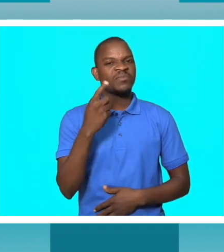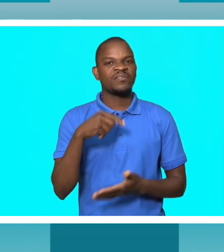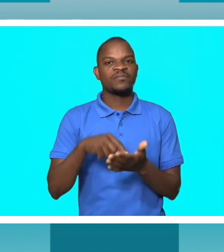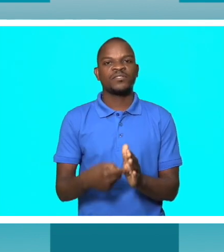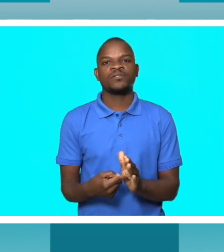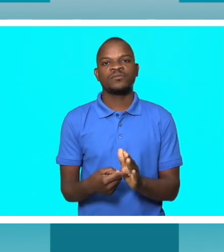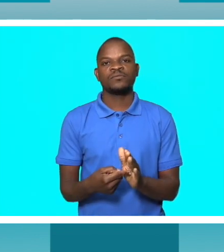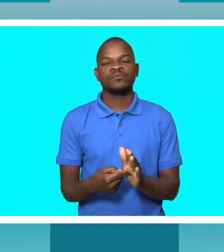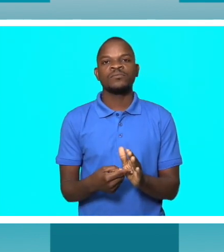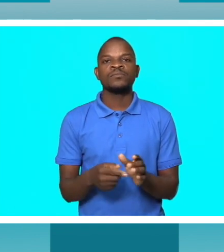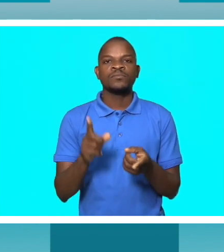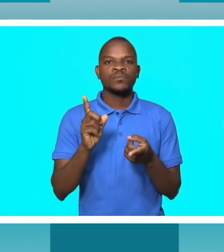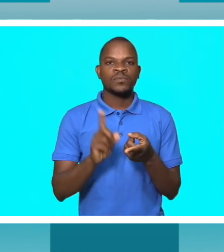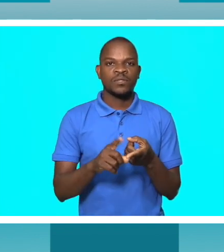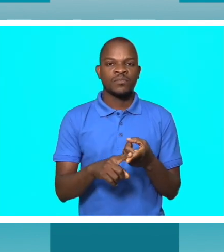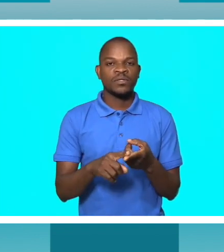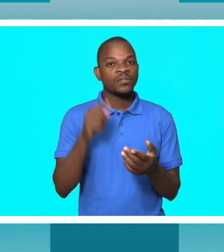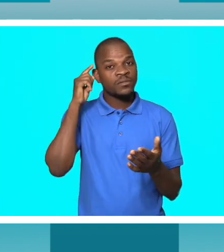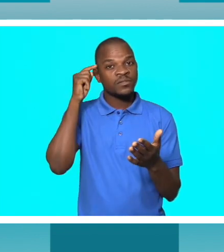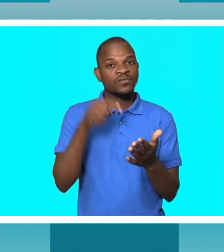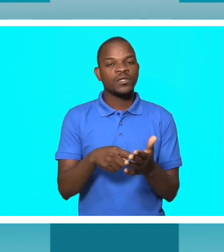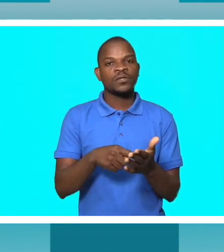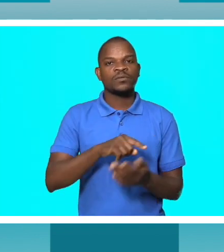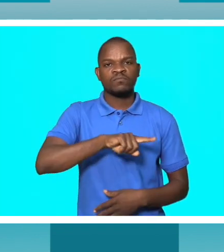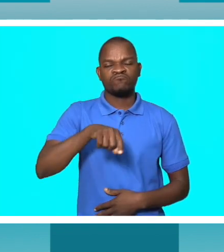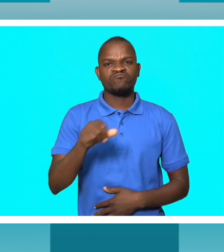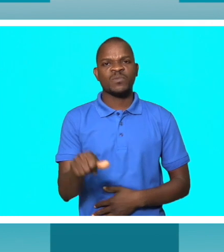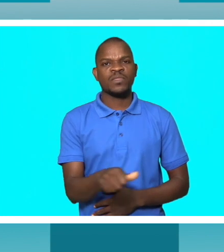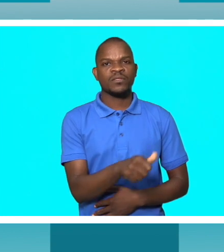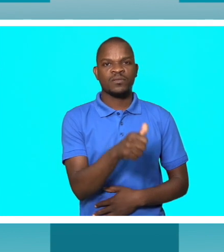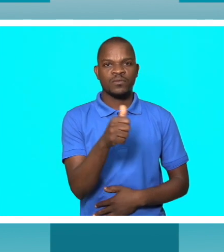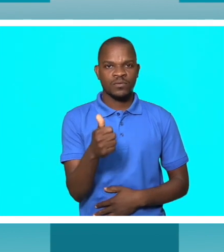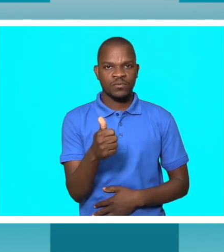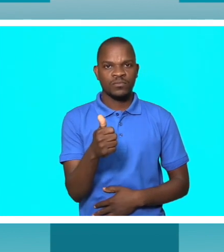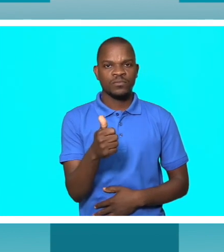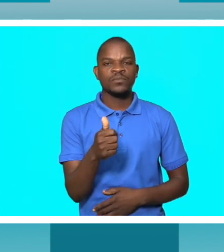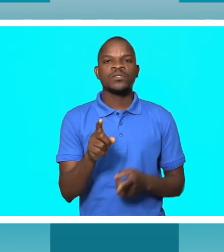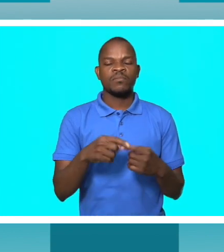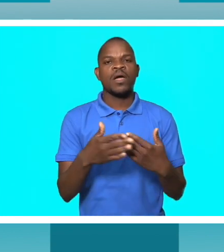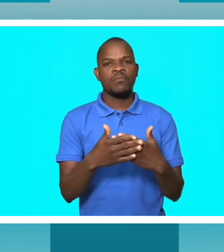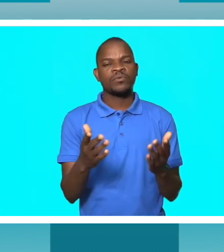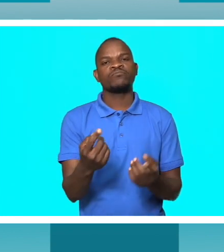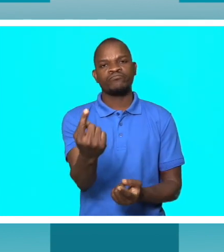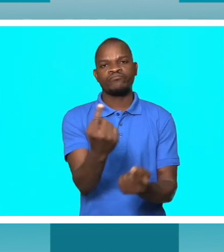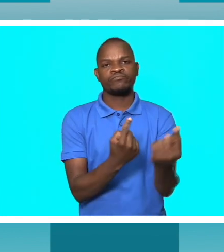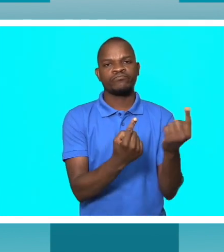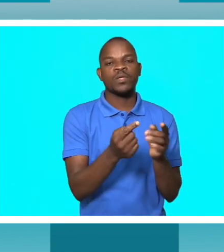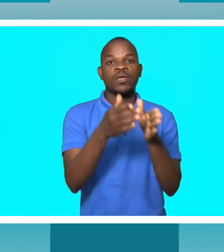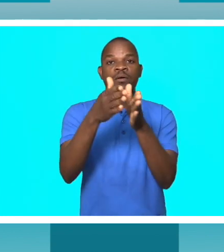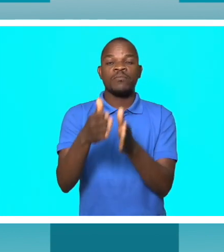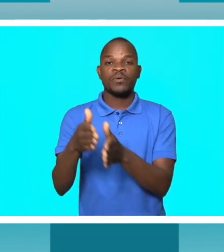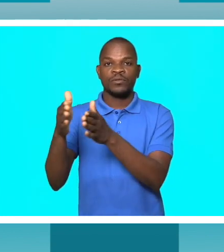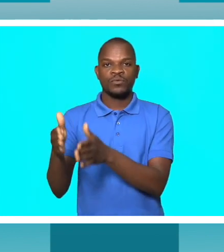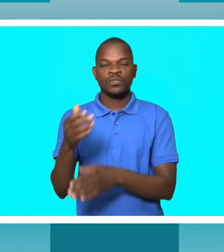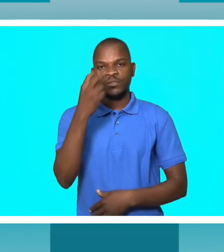motiva a melhorar cada vez mais a oferta levada para pessoas com deficiência